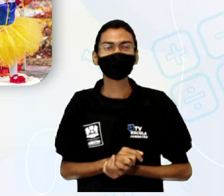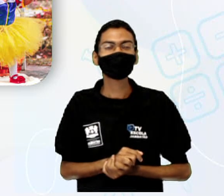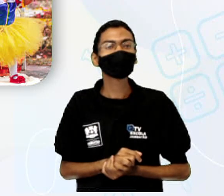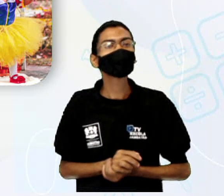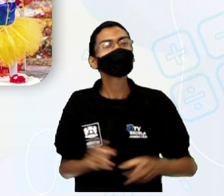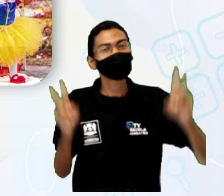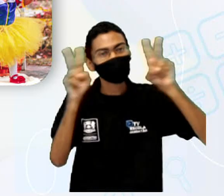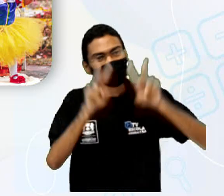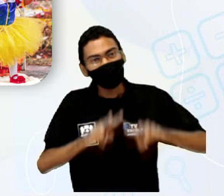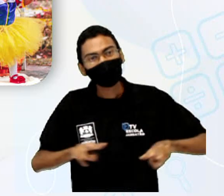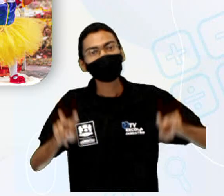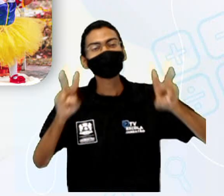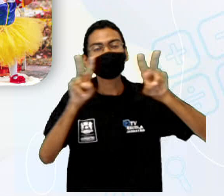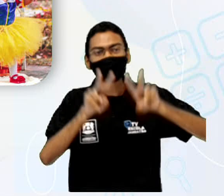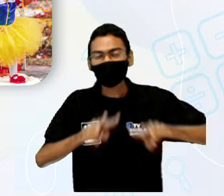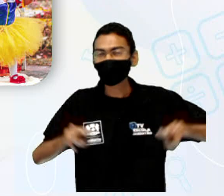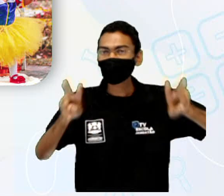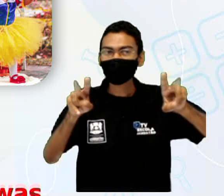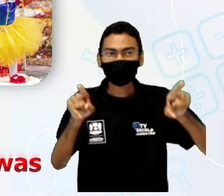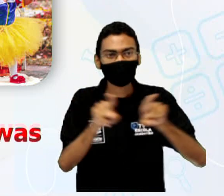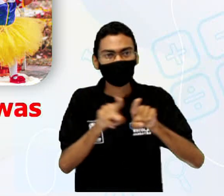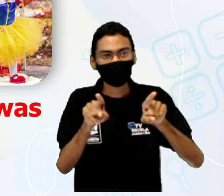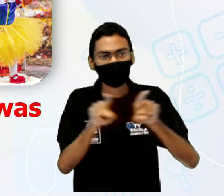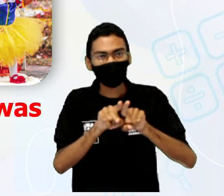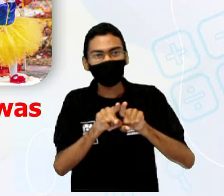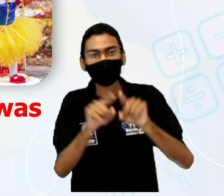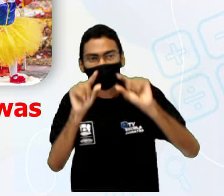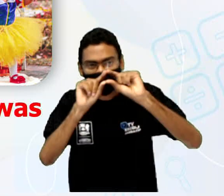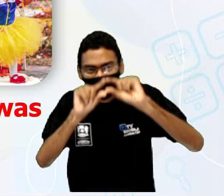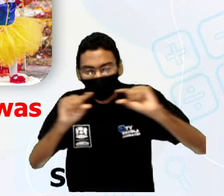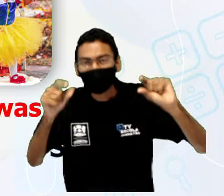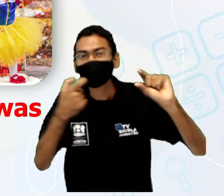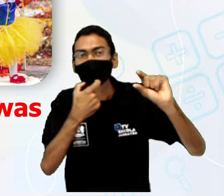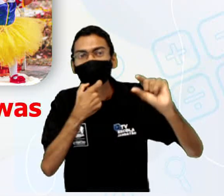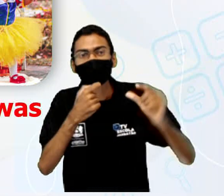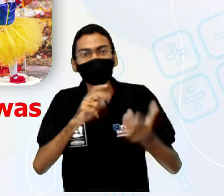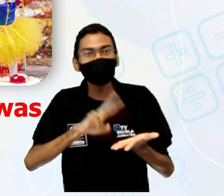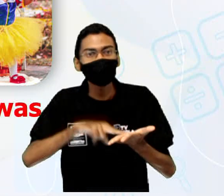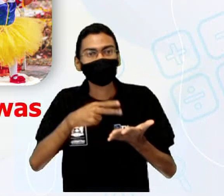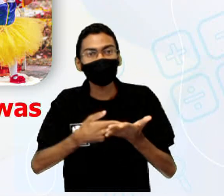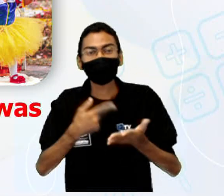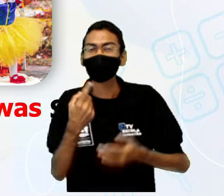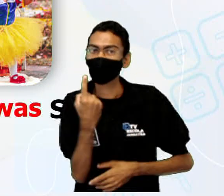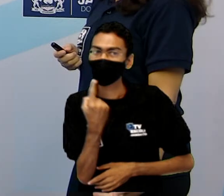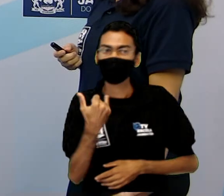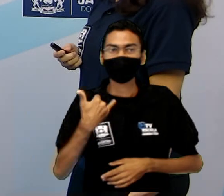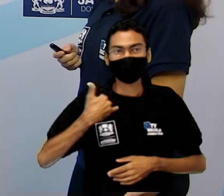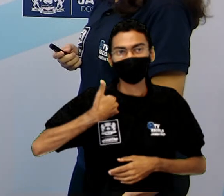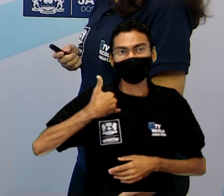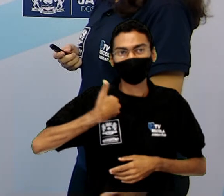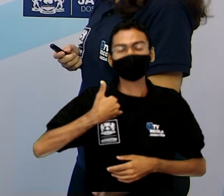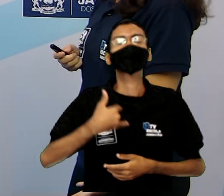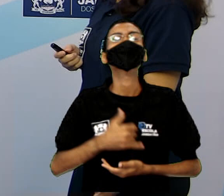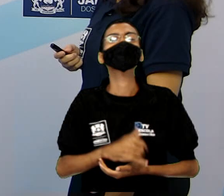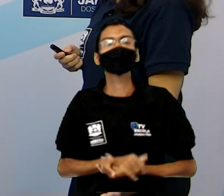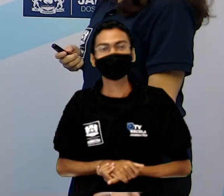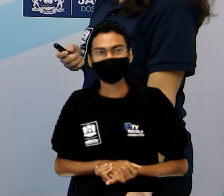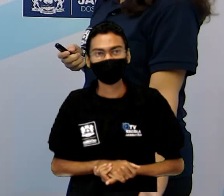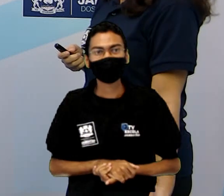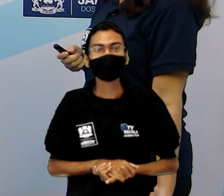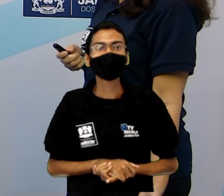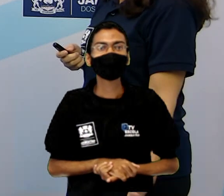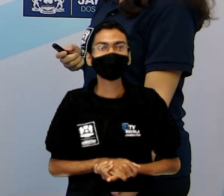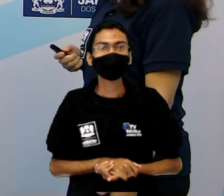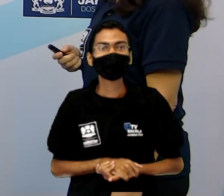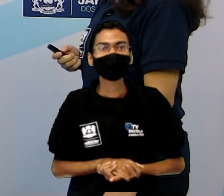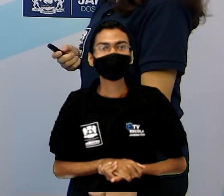1 year old, 1 ano de idade, was she. Como vai ficar a frase? Ela